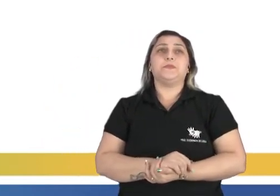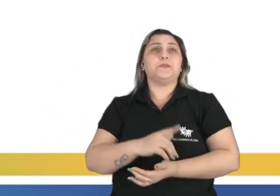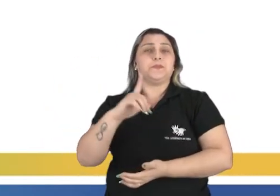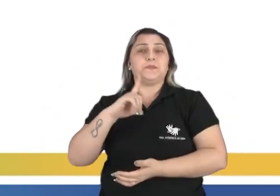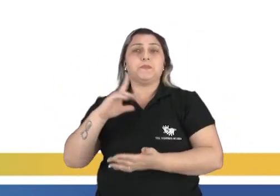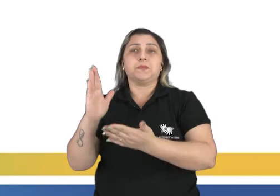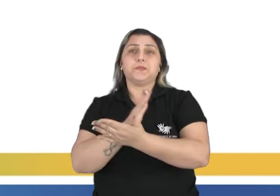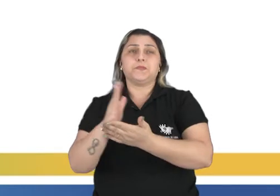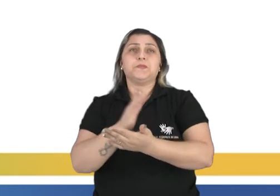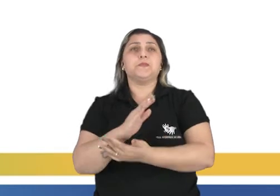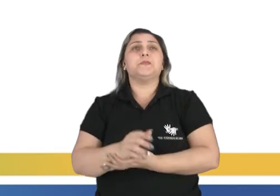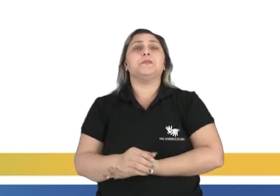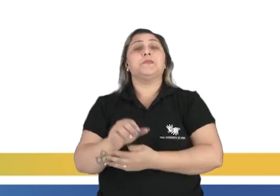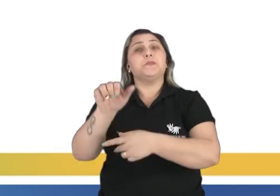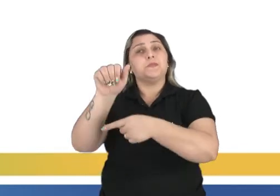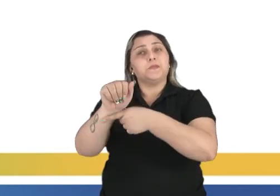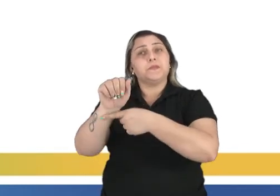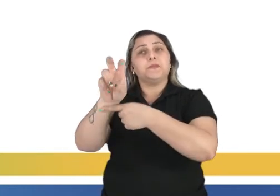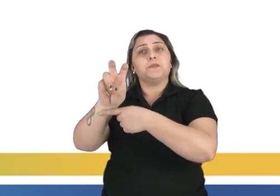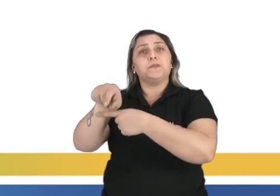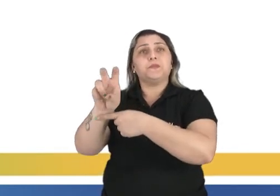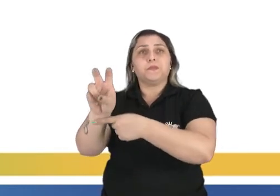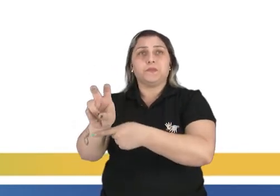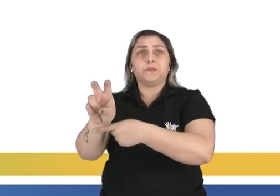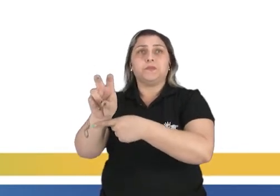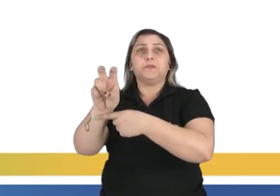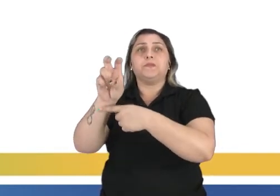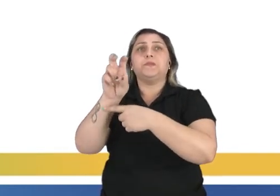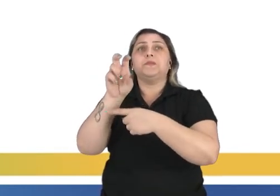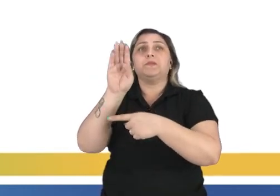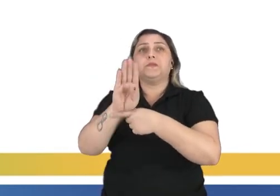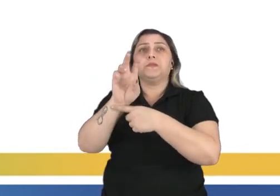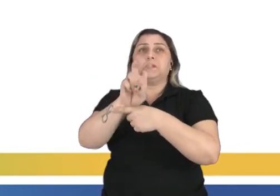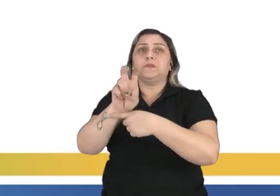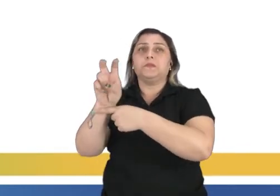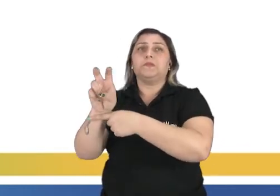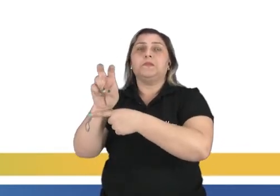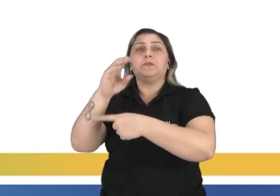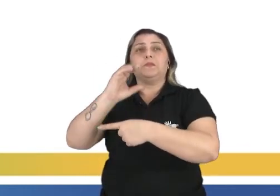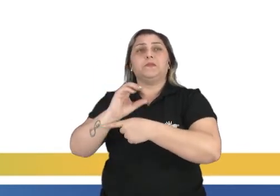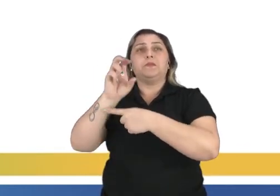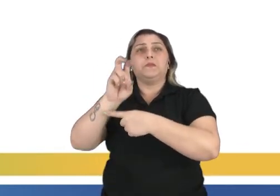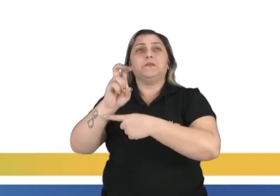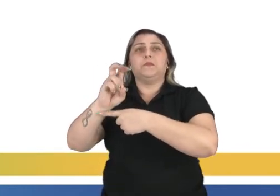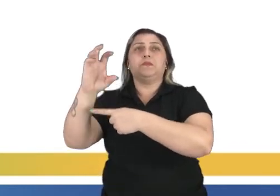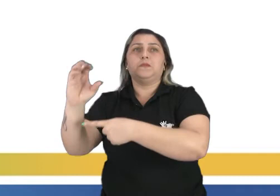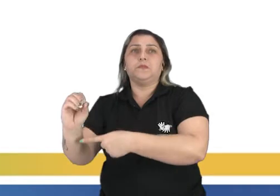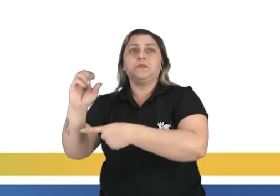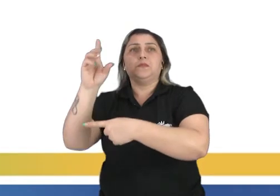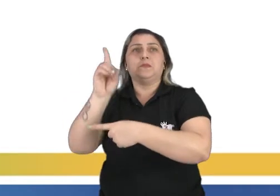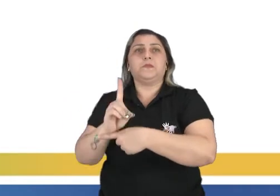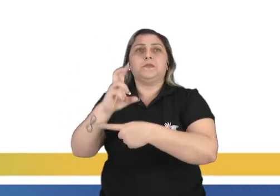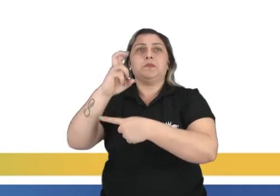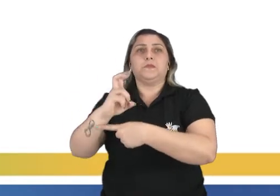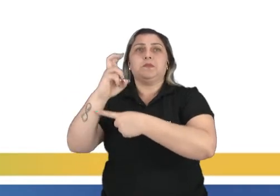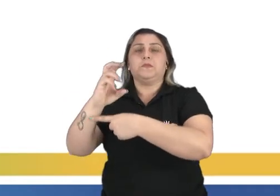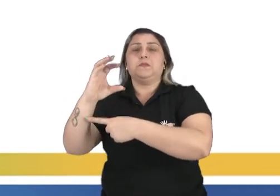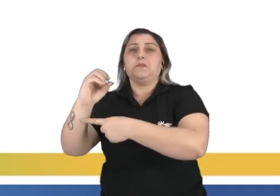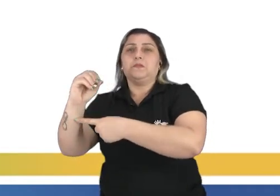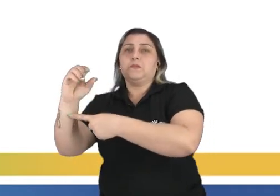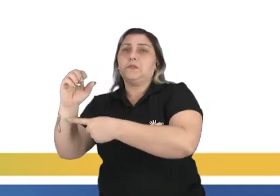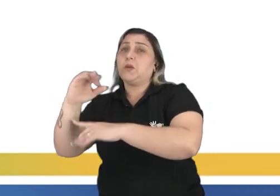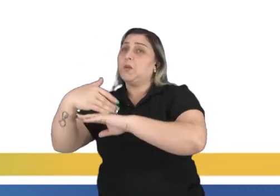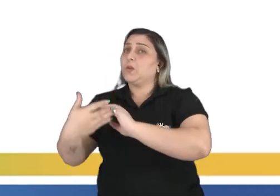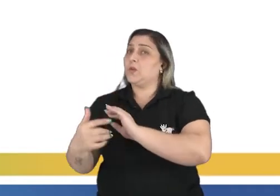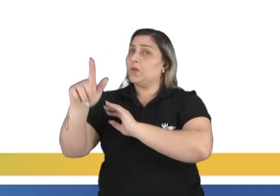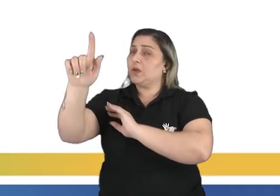vou ter algumas opções. Né, professor? É a letra A, 5,5 gramas? Ou a letra B, 55 gramas? Letra C,